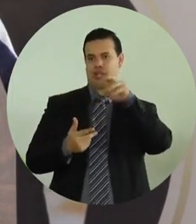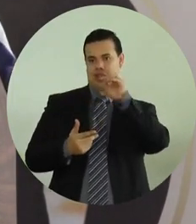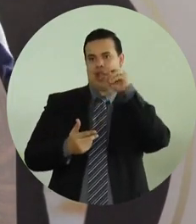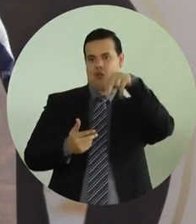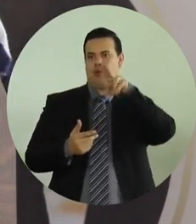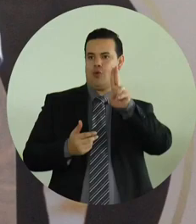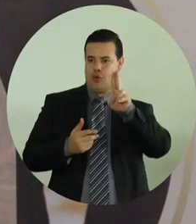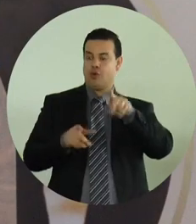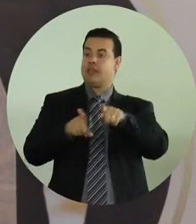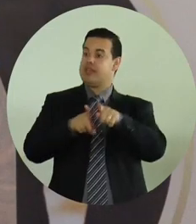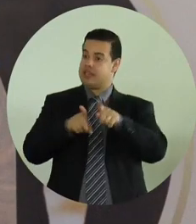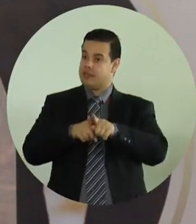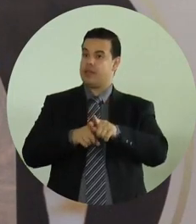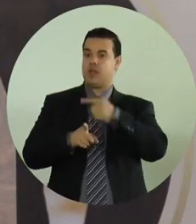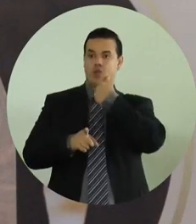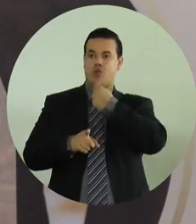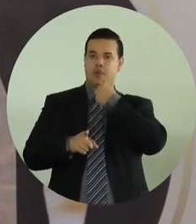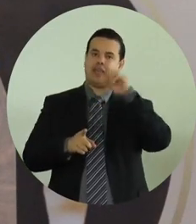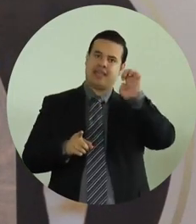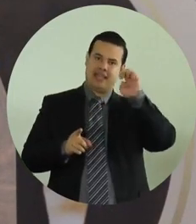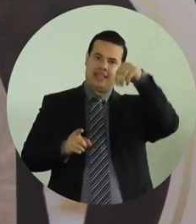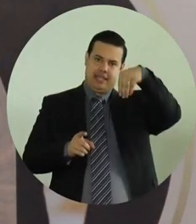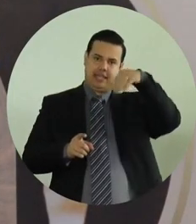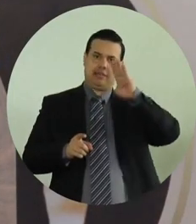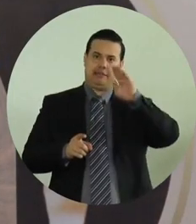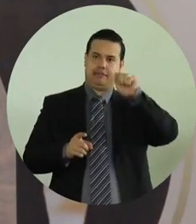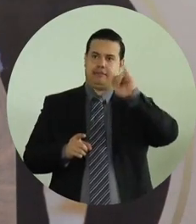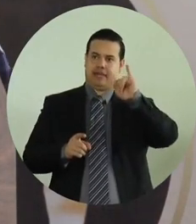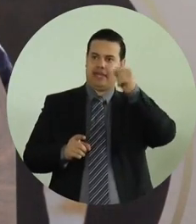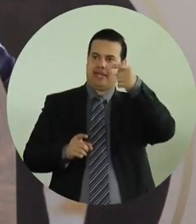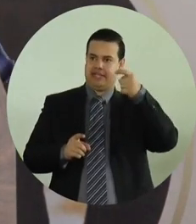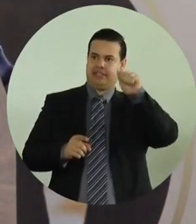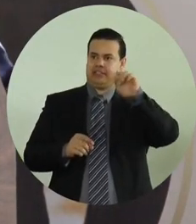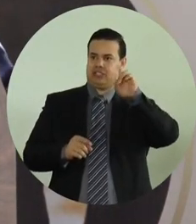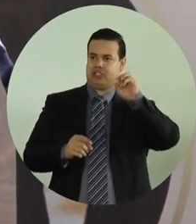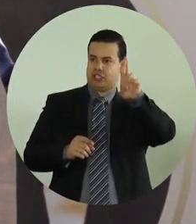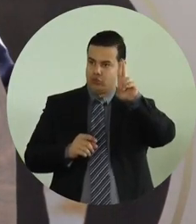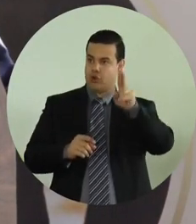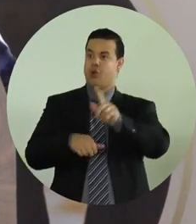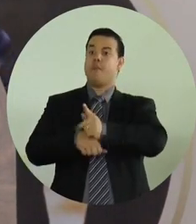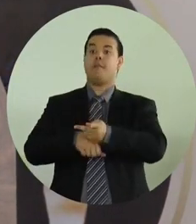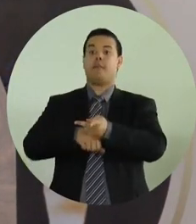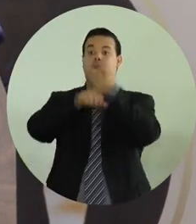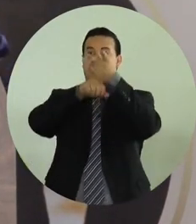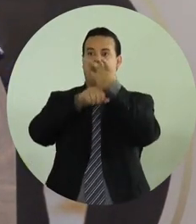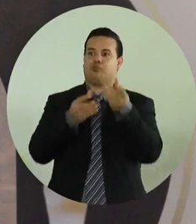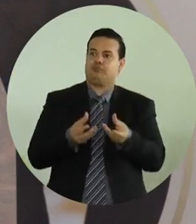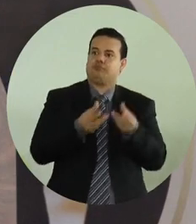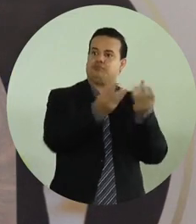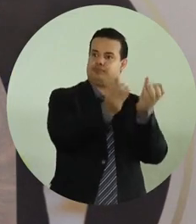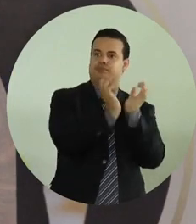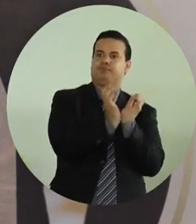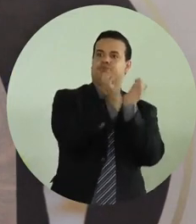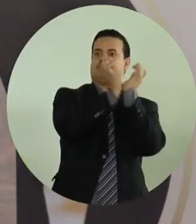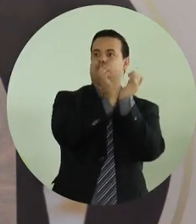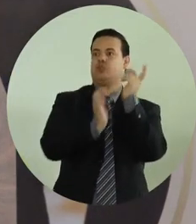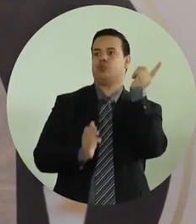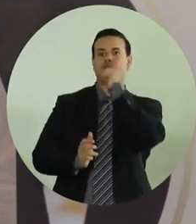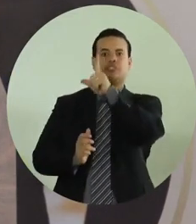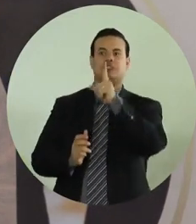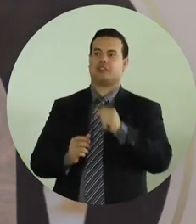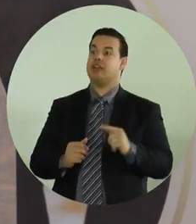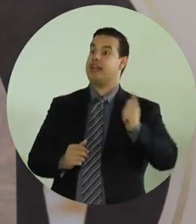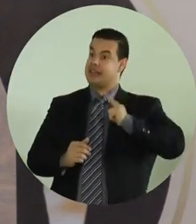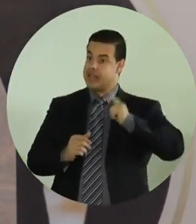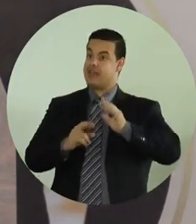das mãos dos nossos embaixadores o prêmio de reconhecimento pelas suas melhores práticas. Tivemos uma representação dos 5